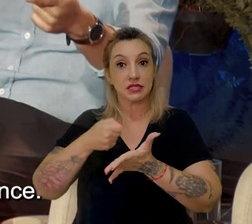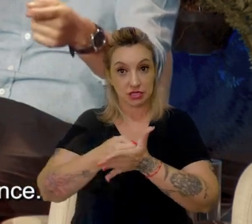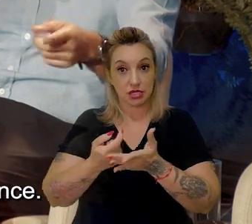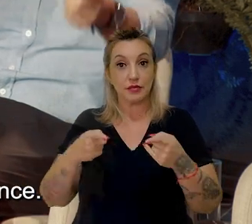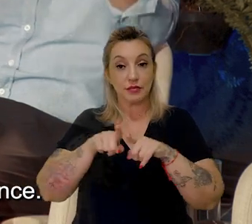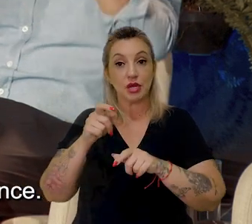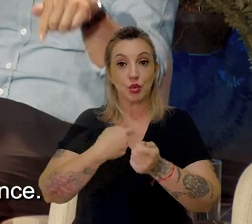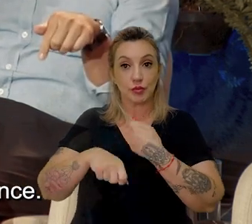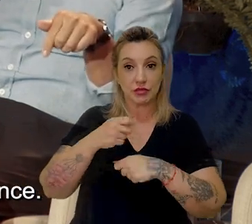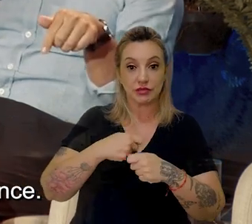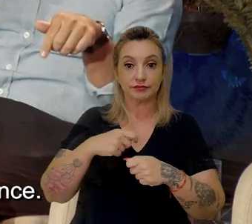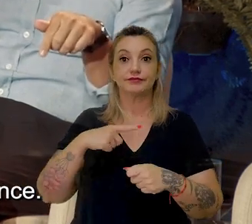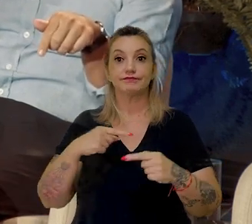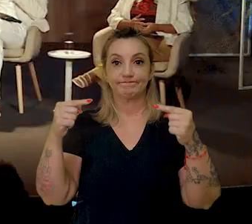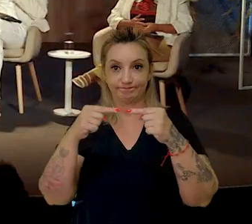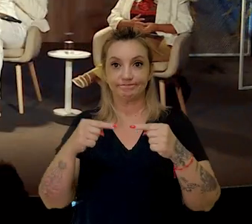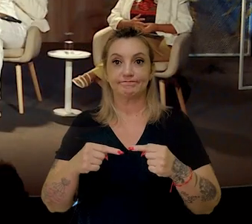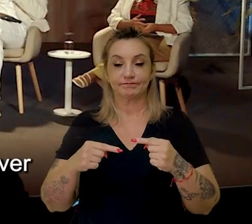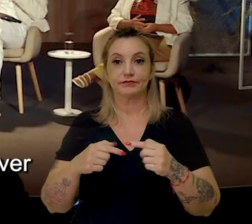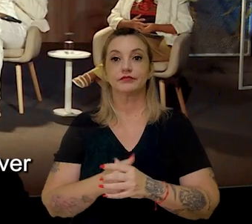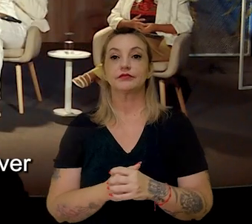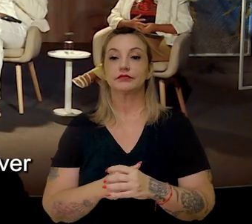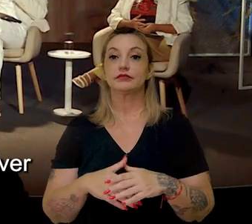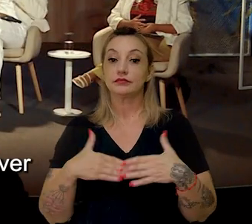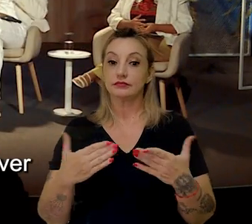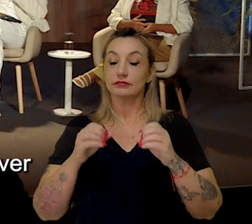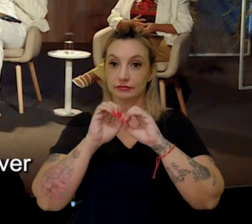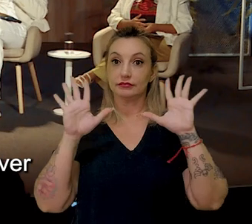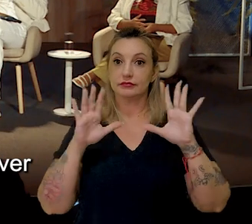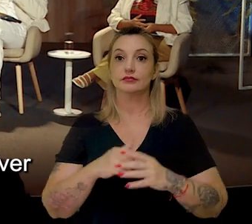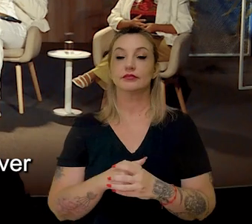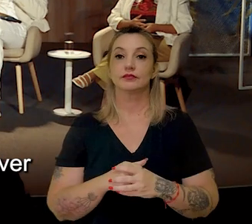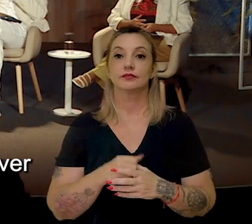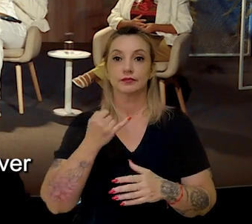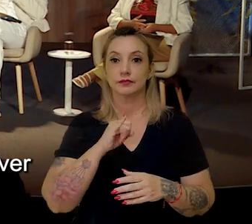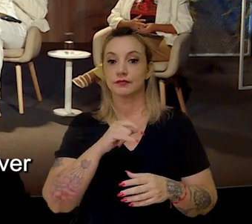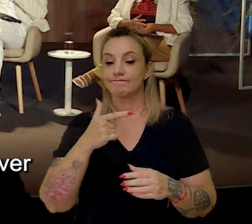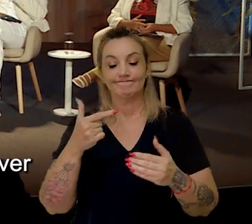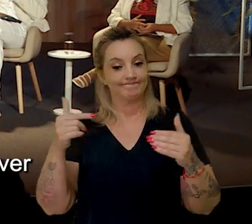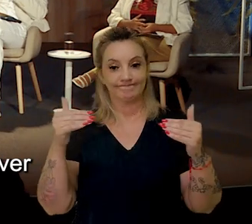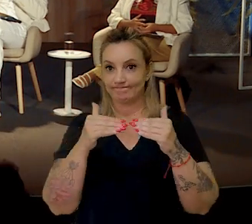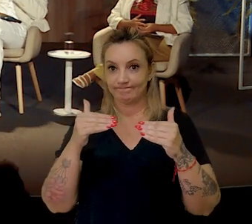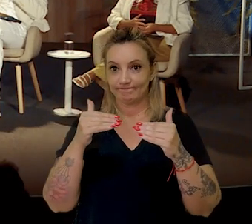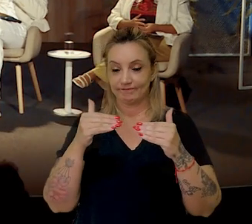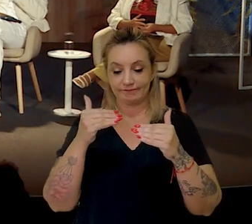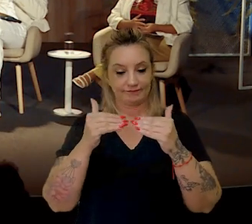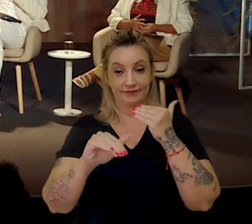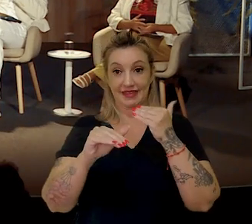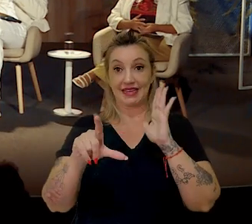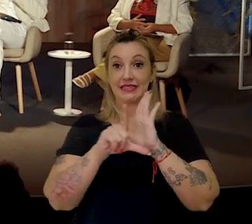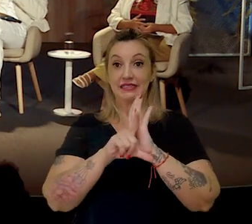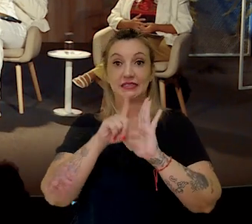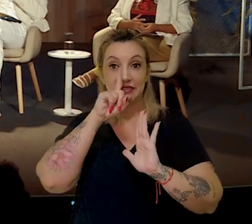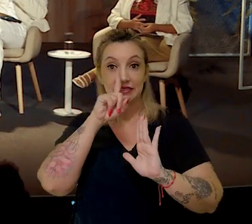parceiros comerciais que eles estejam em compliance E então isso é muito claro eh se você não tiver em compliance o risco e e a legislação